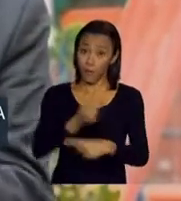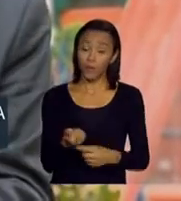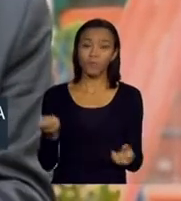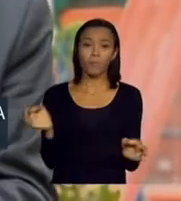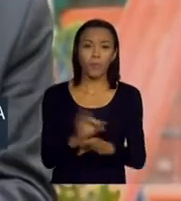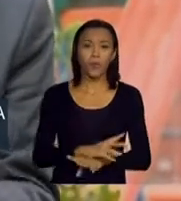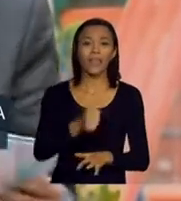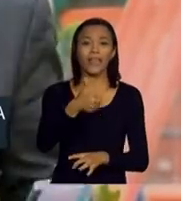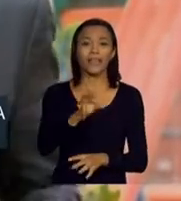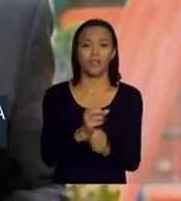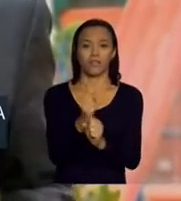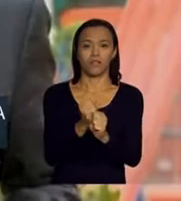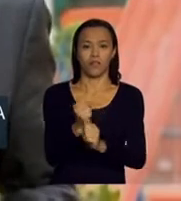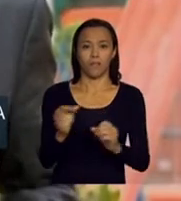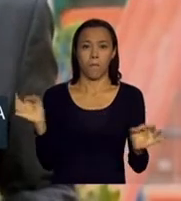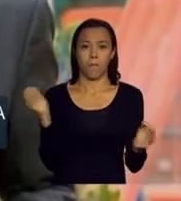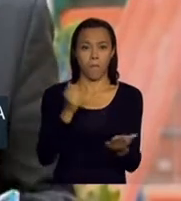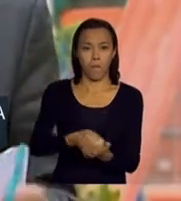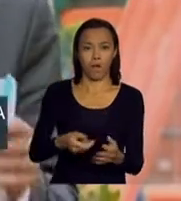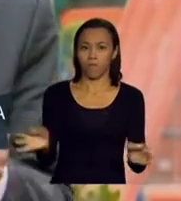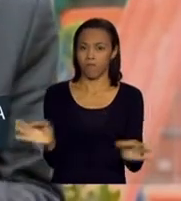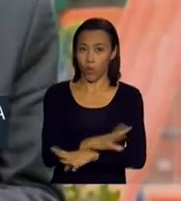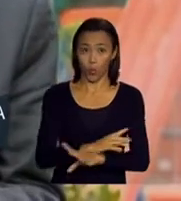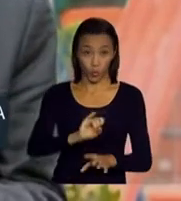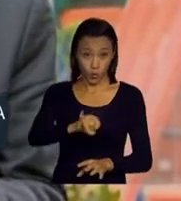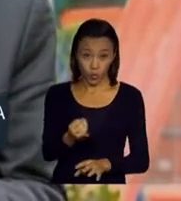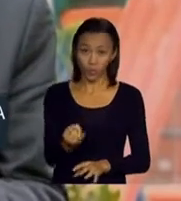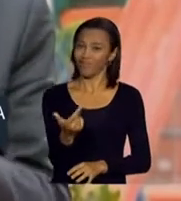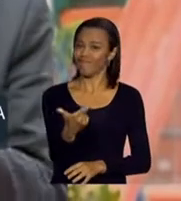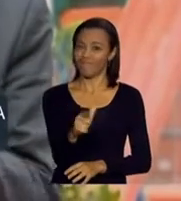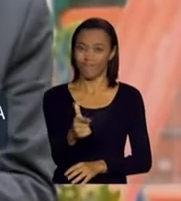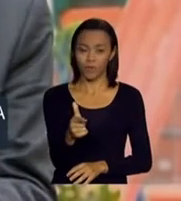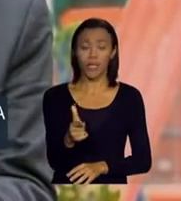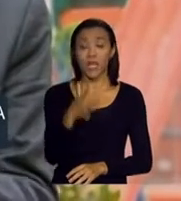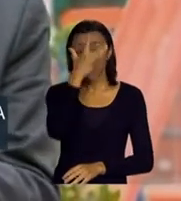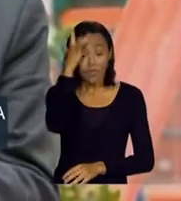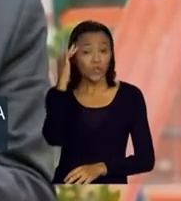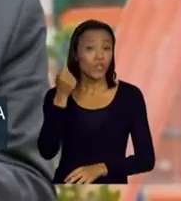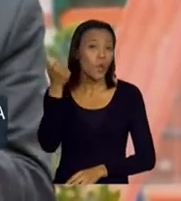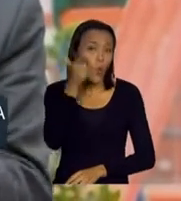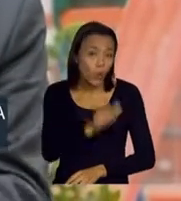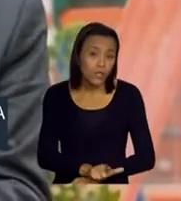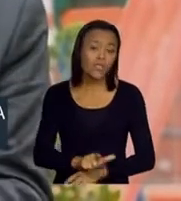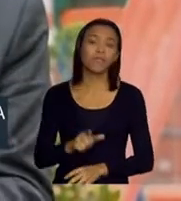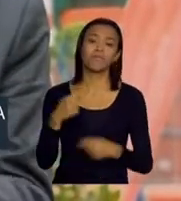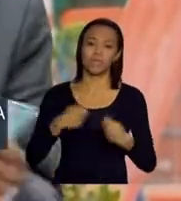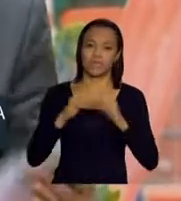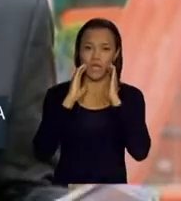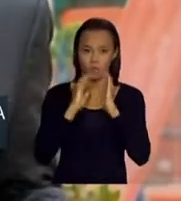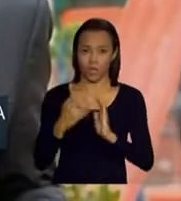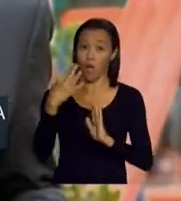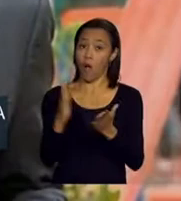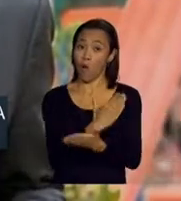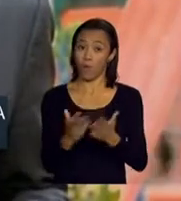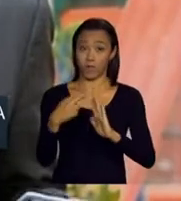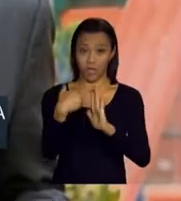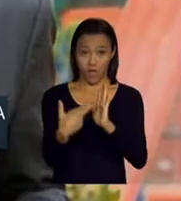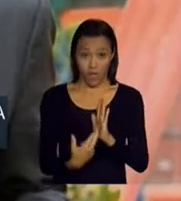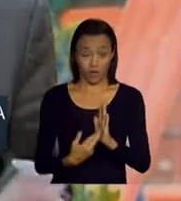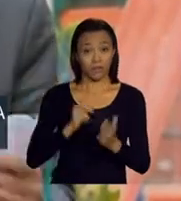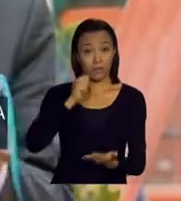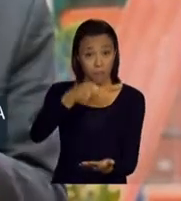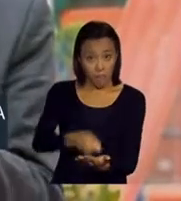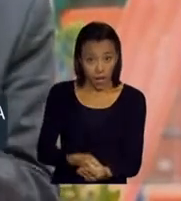em 10 anos não existem juros os beneficiados precisam cumprir algumas obrigações pagar a prestação